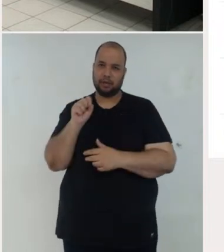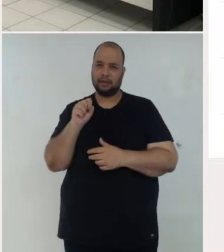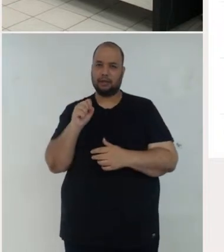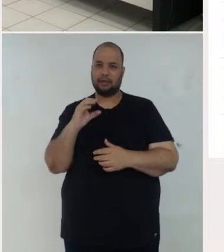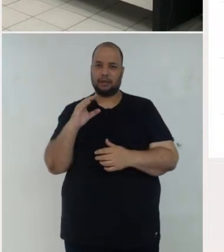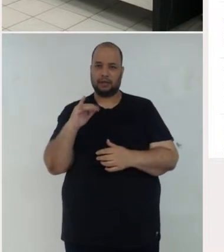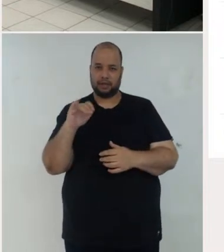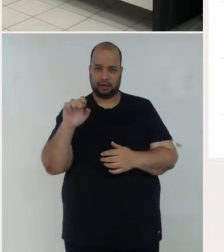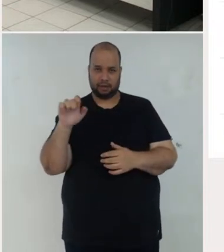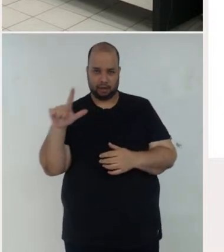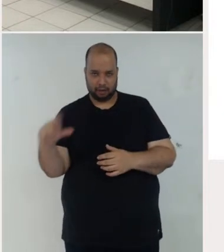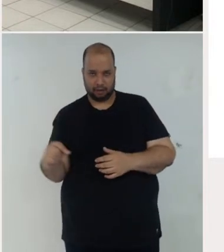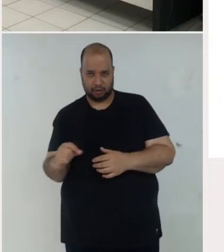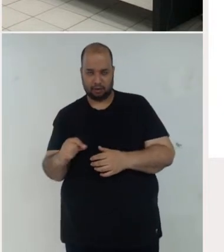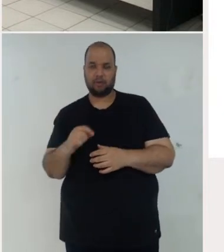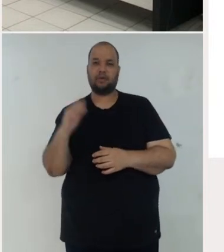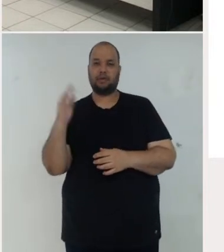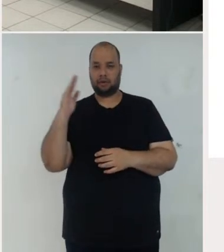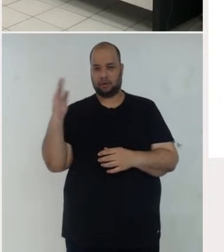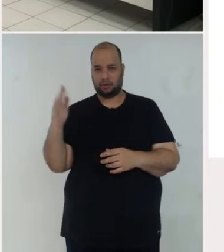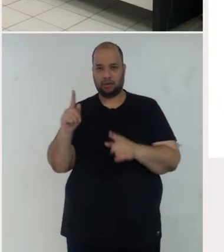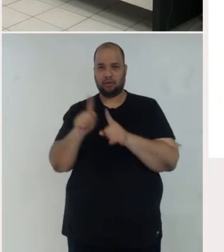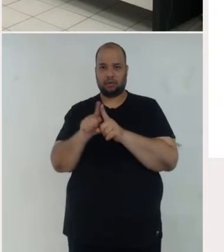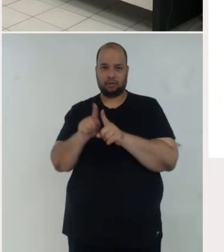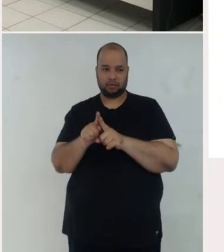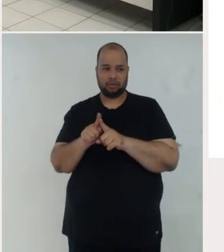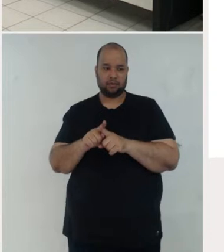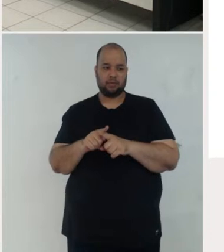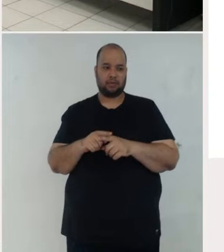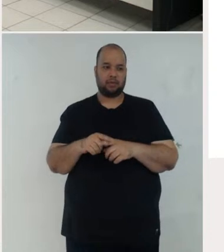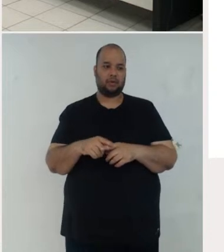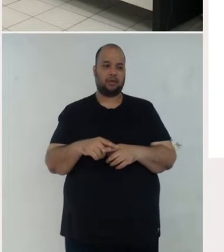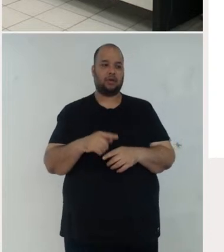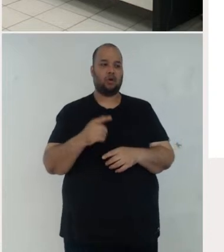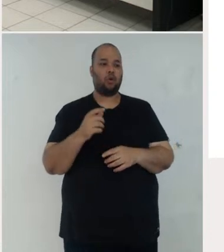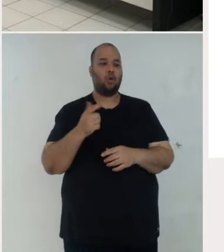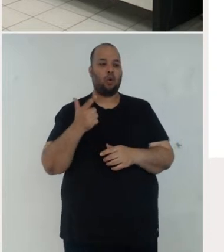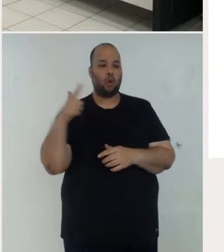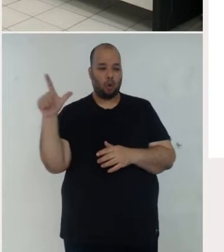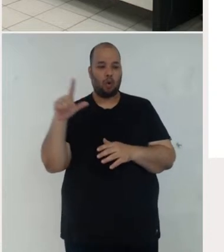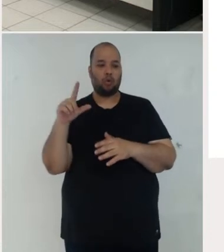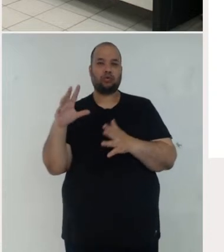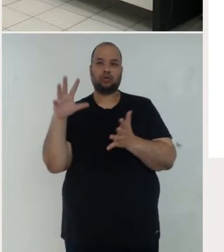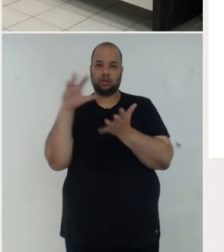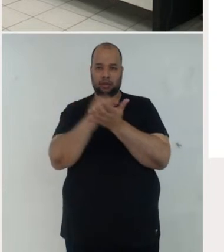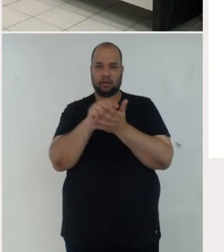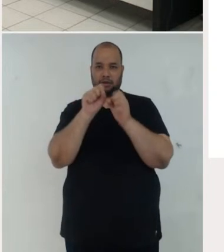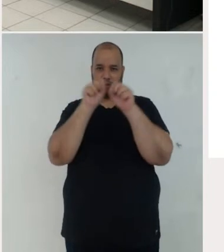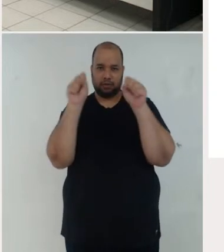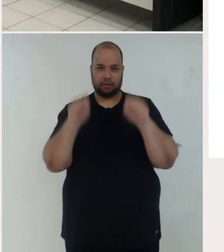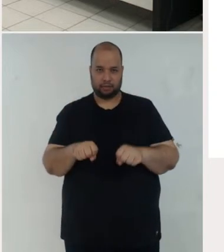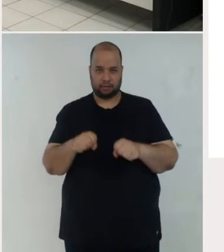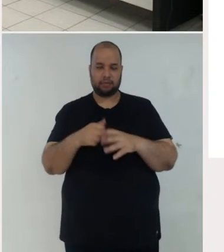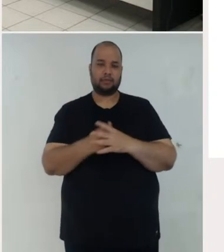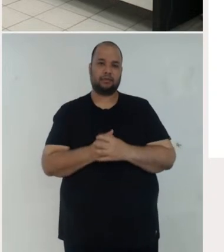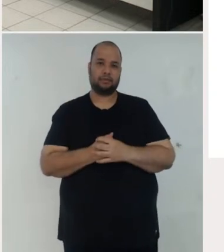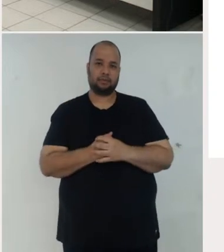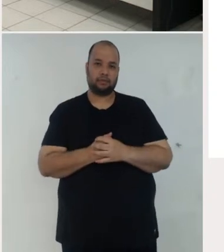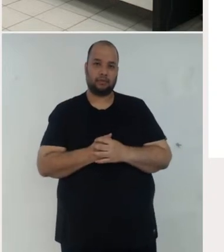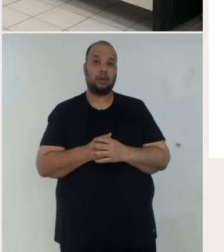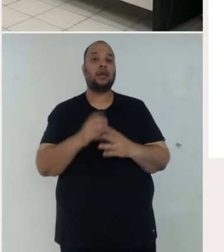Cielo, Nacional, como a Web of Science e a Scopus, né? Isso deu